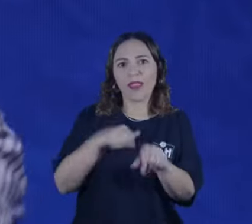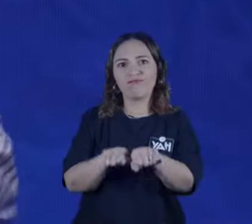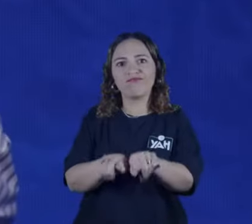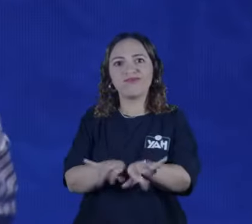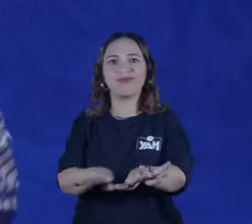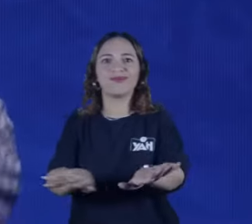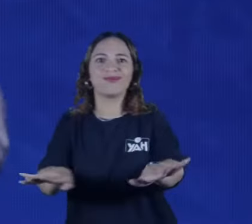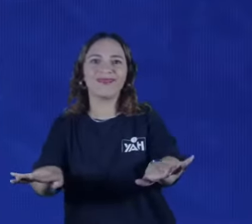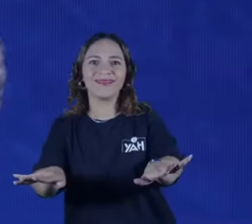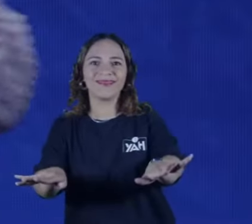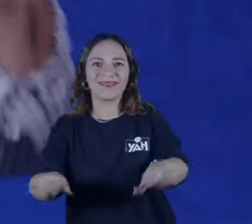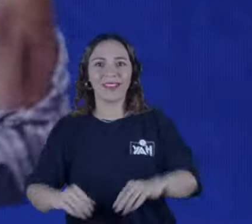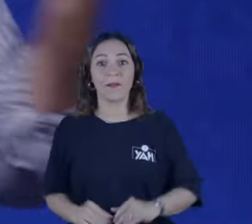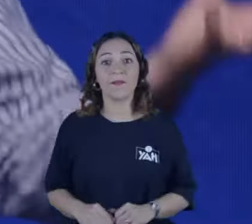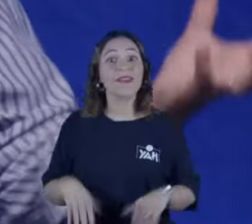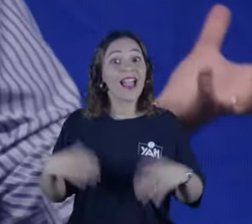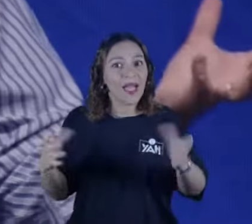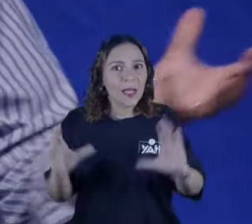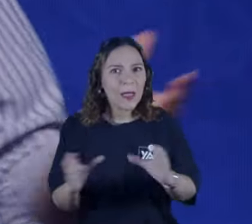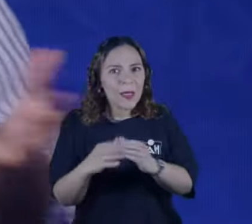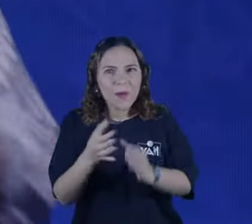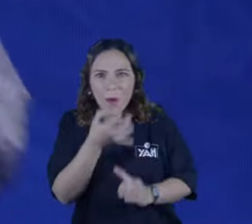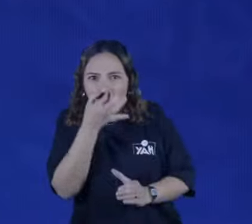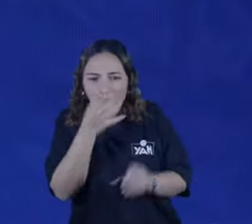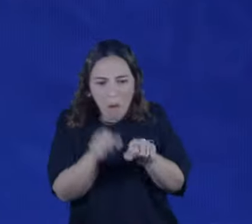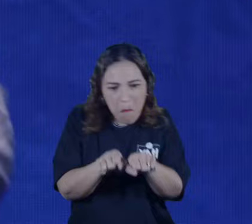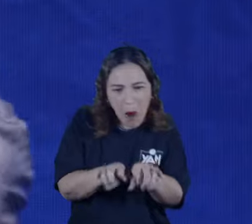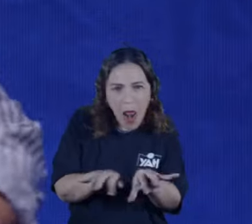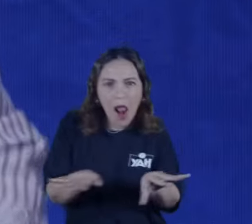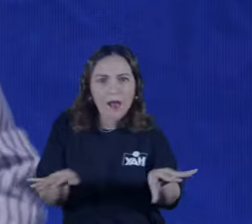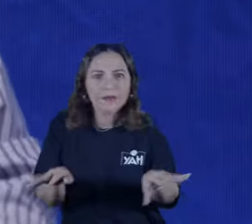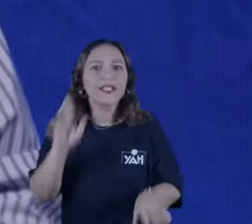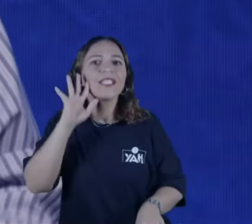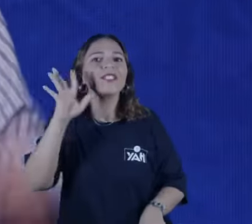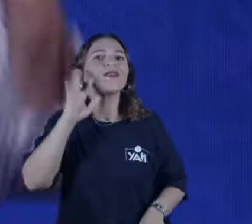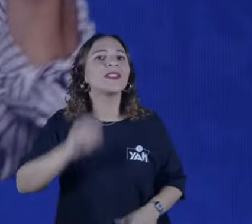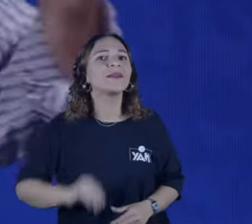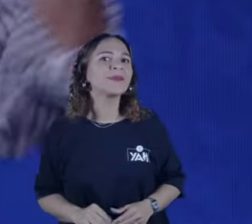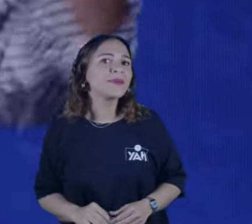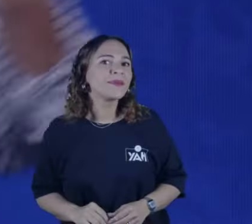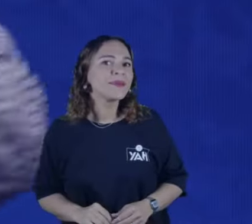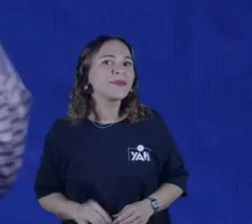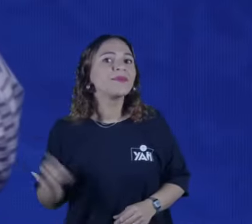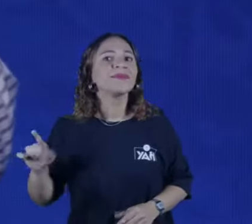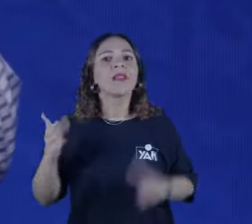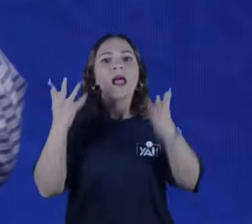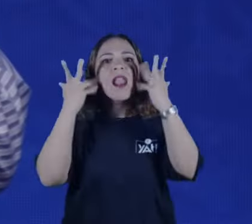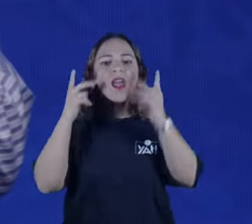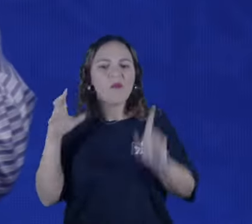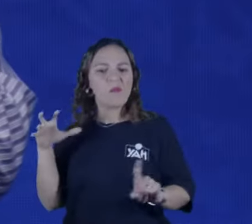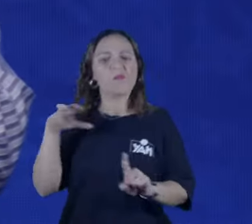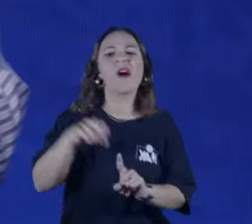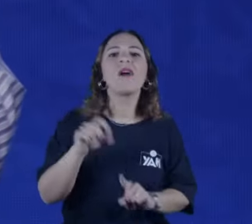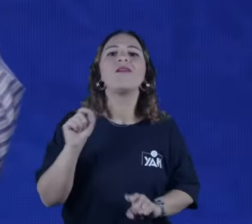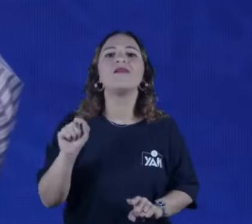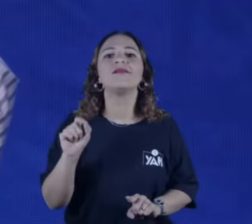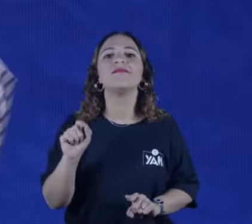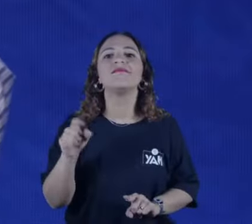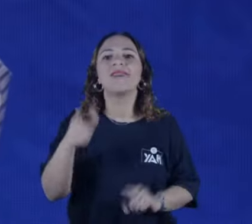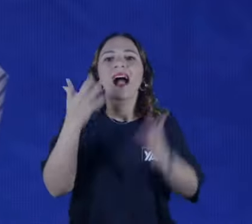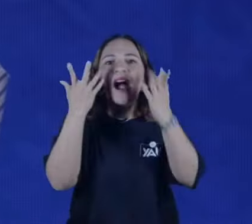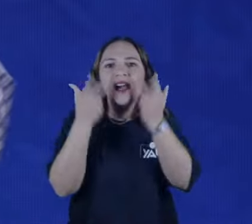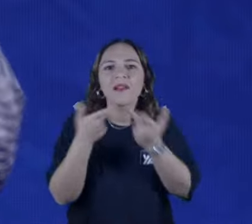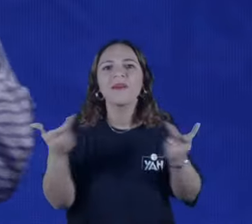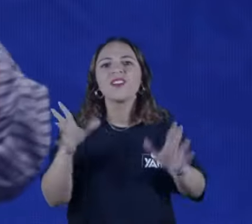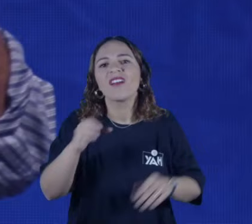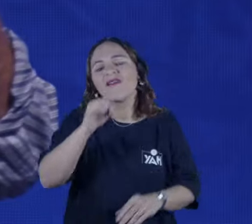se dispersa. E quando o grupo dispersa, adivinhem quem os leões atacam? Os animais